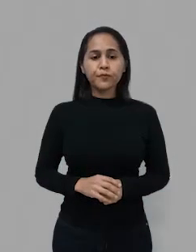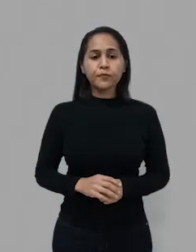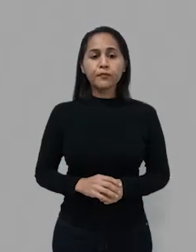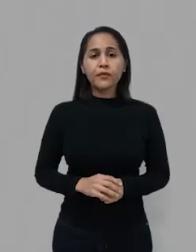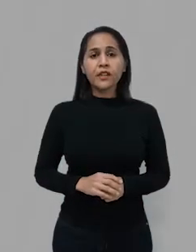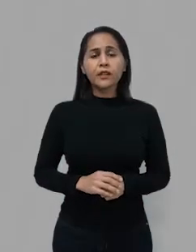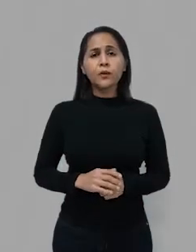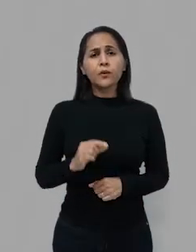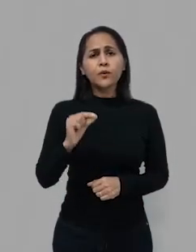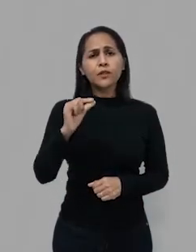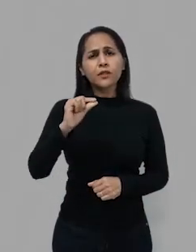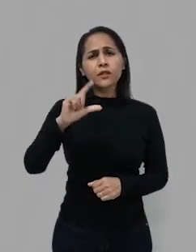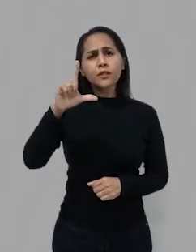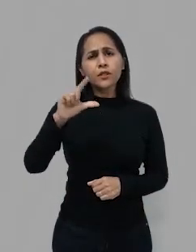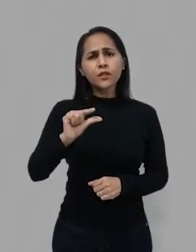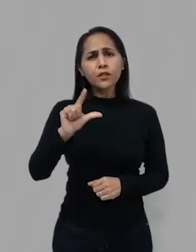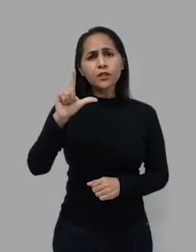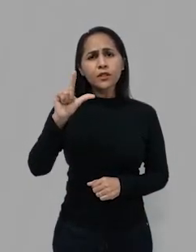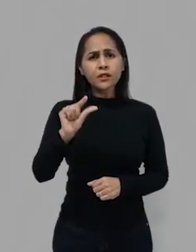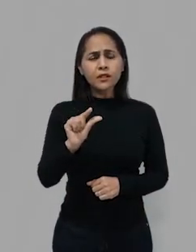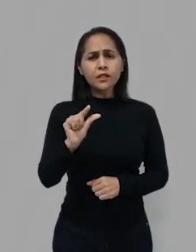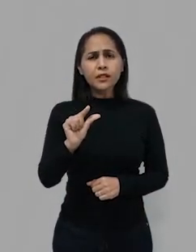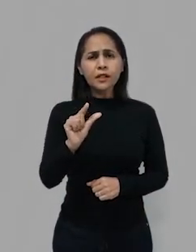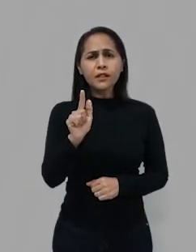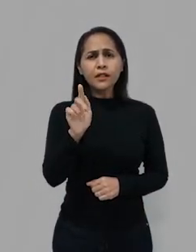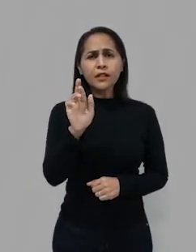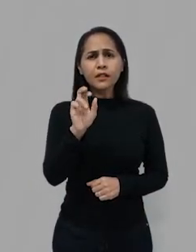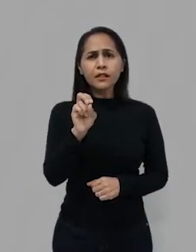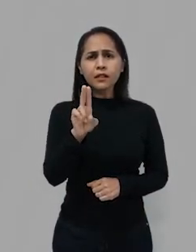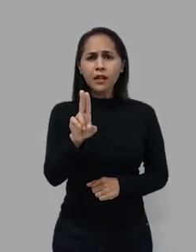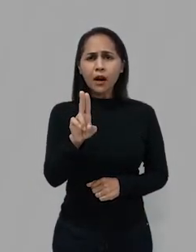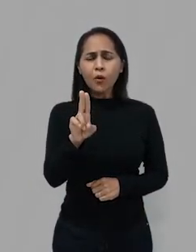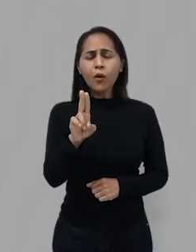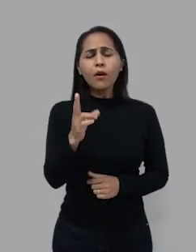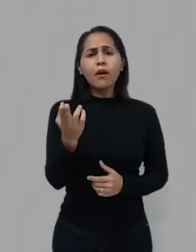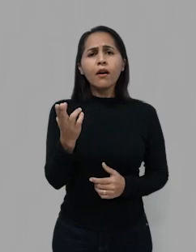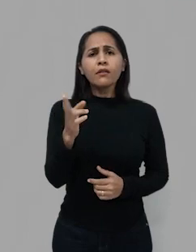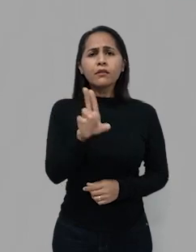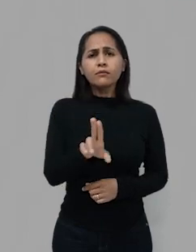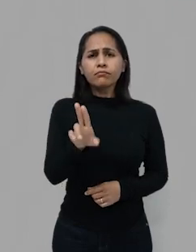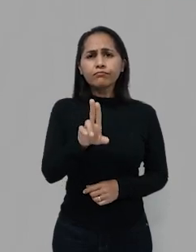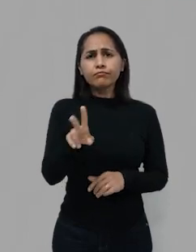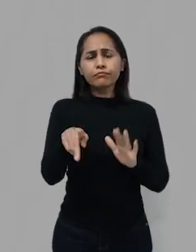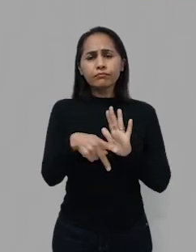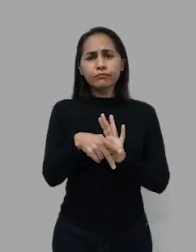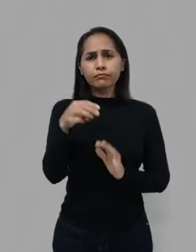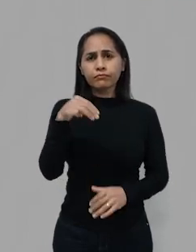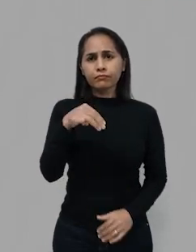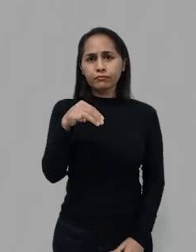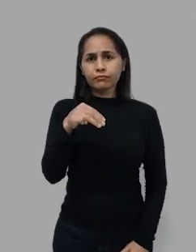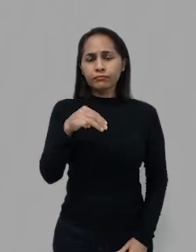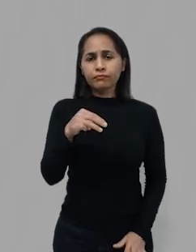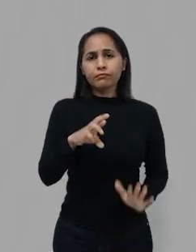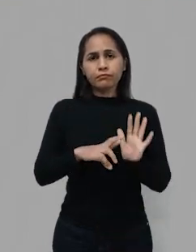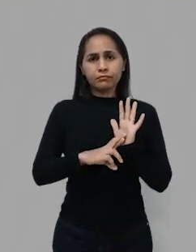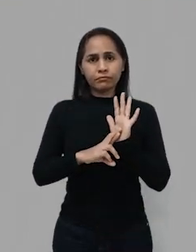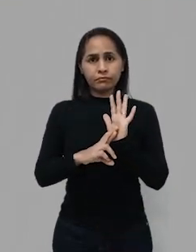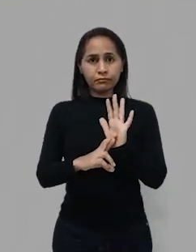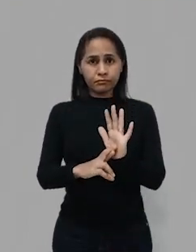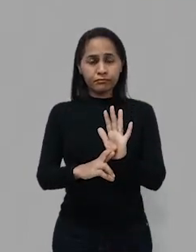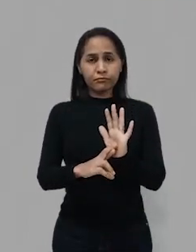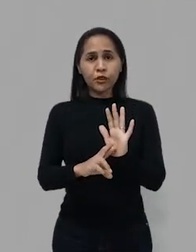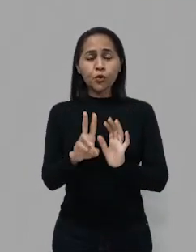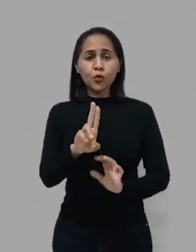de ionização é uma expressão matemática que a gente diz que é representada pela letra